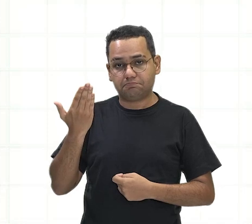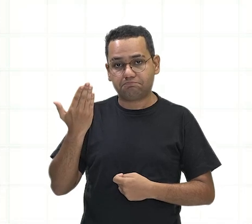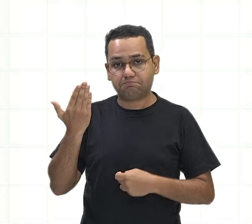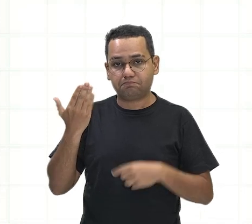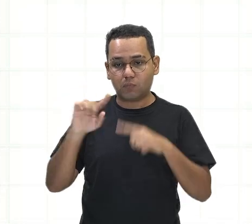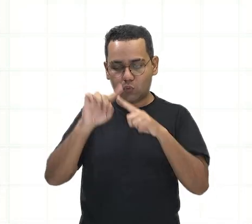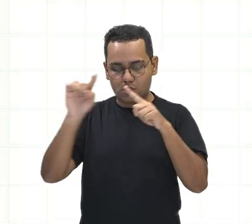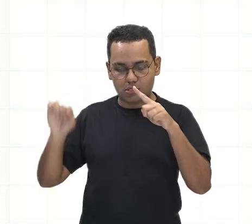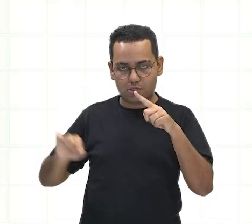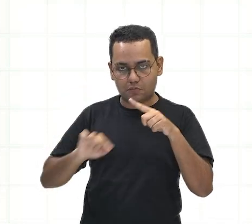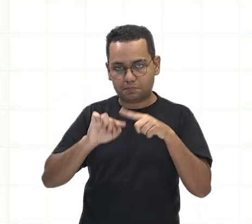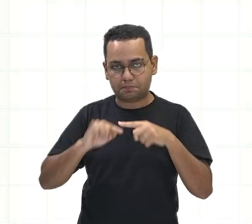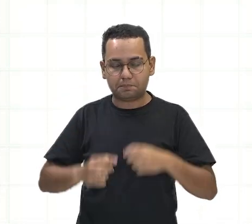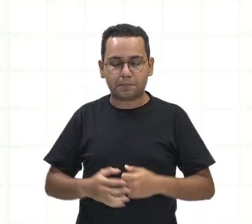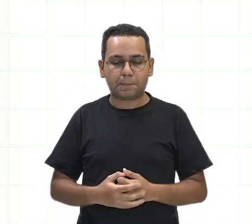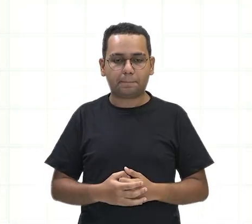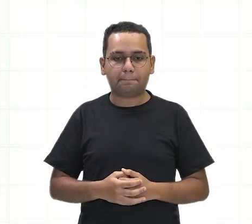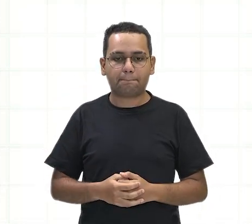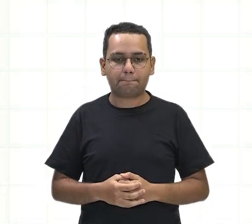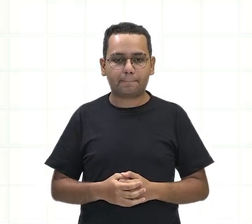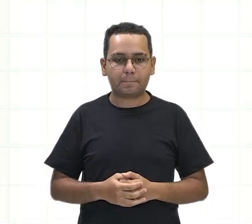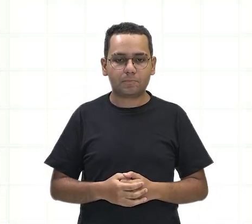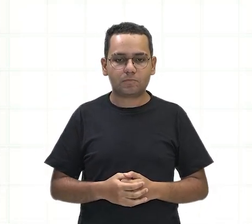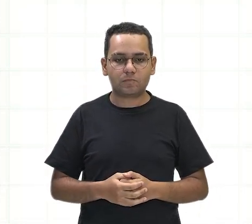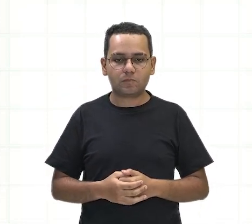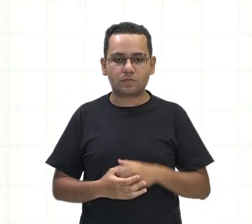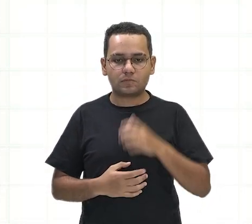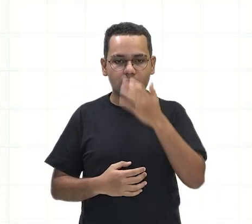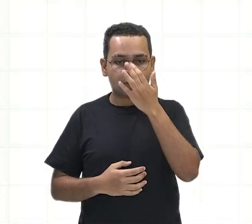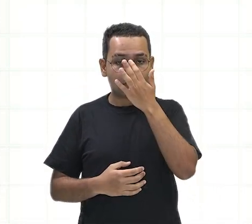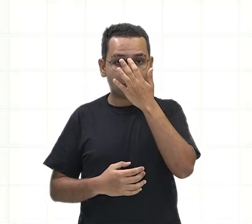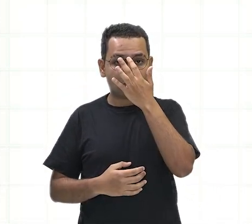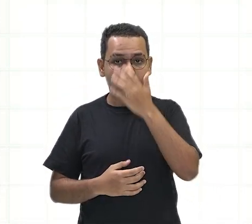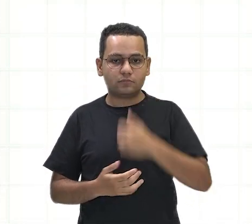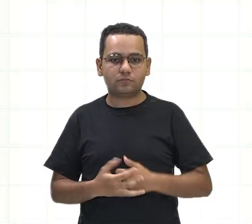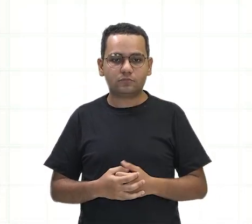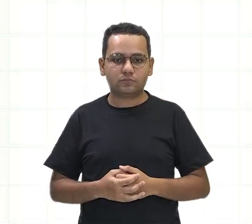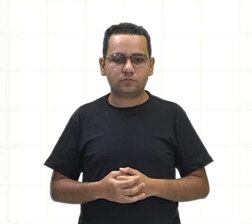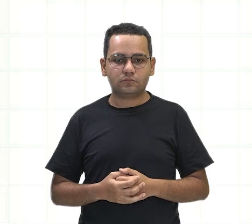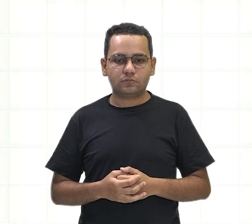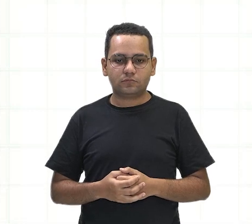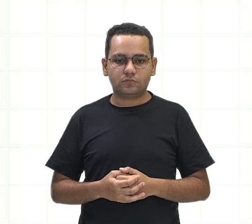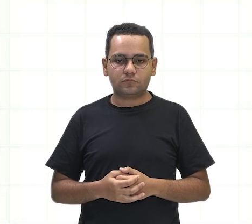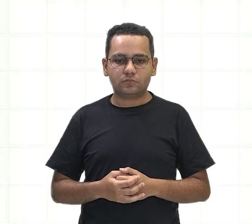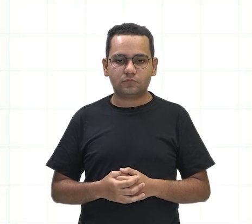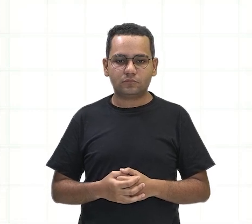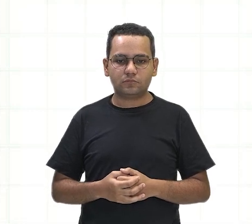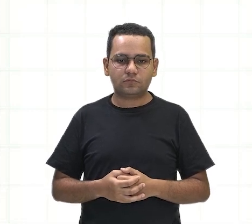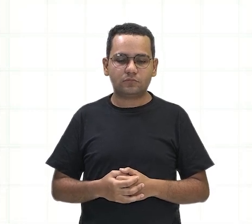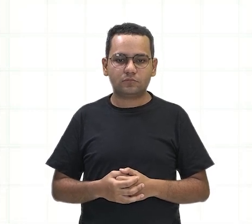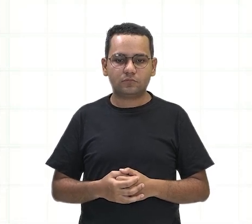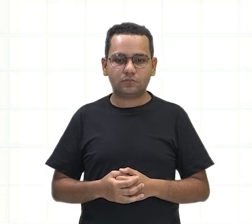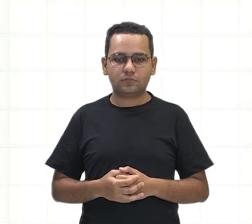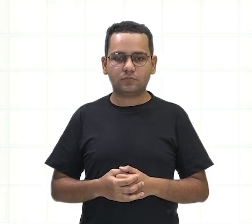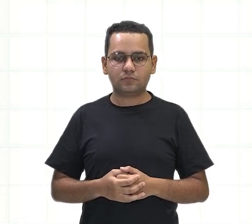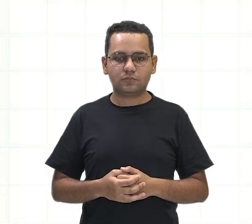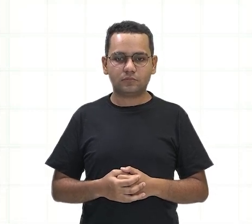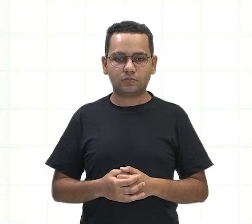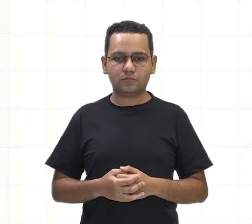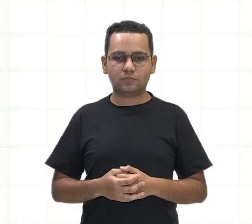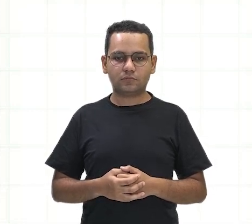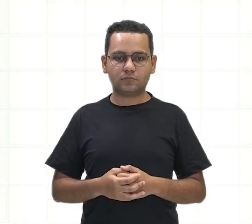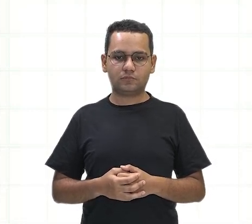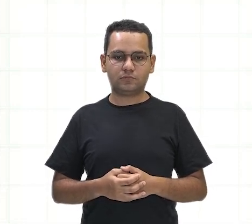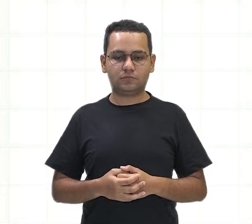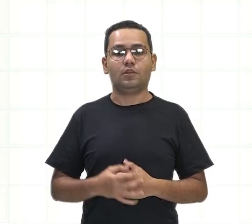desse parasita. E aí, como a gente pode observar, né, esse ciclo ele vai se reiniciando quando a pessoa, né, no